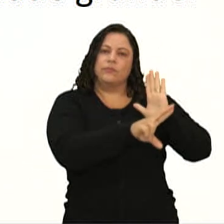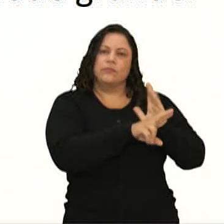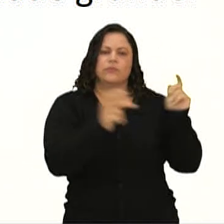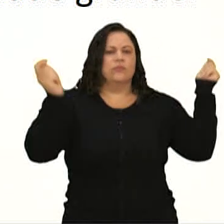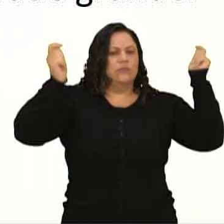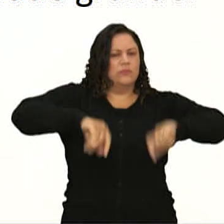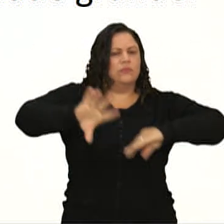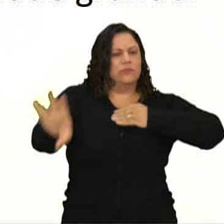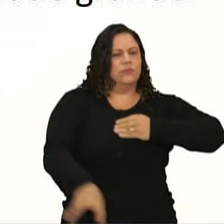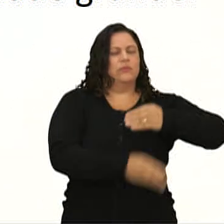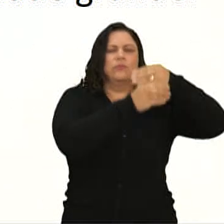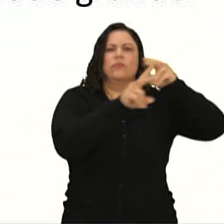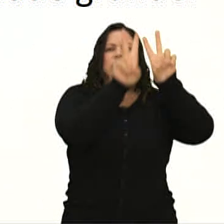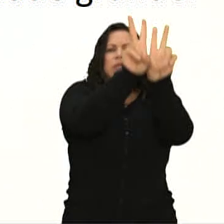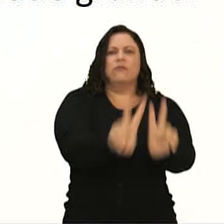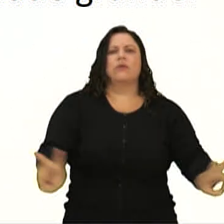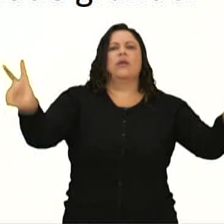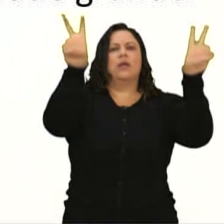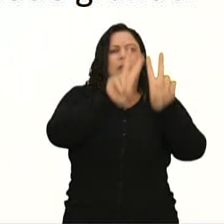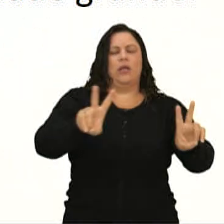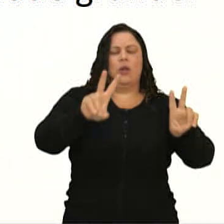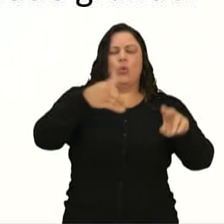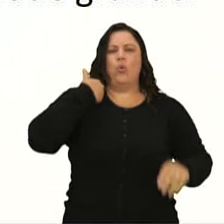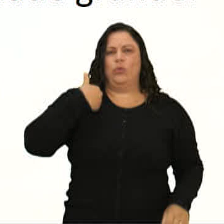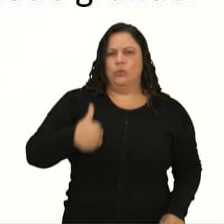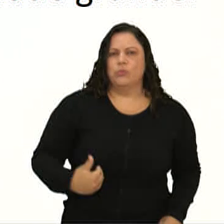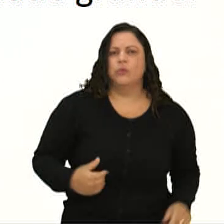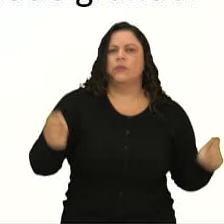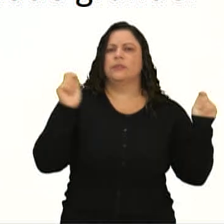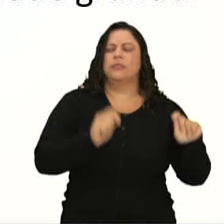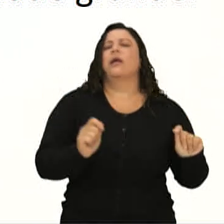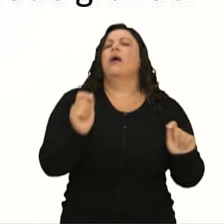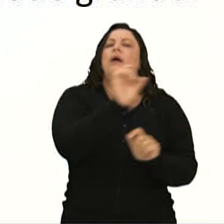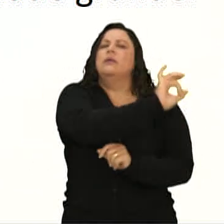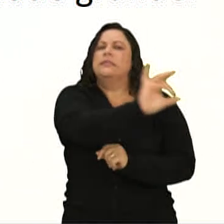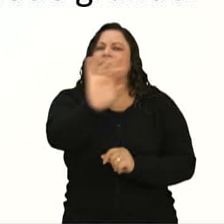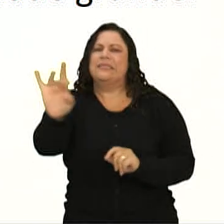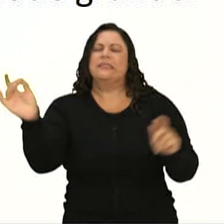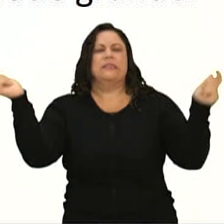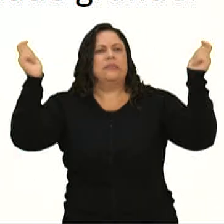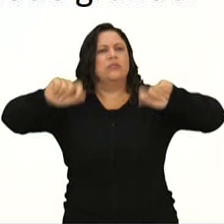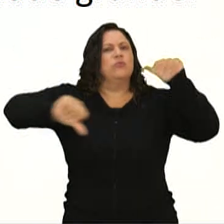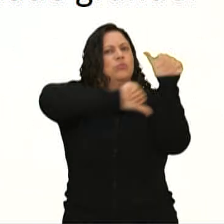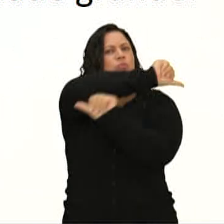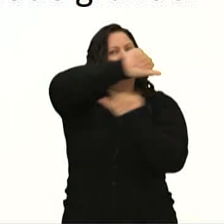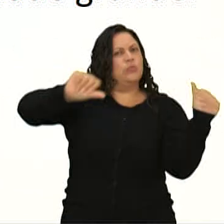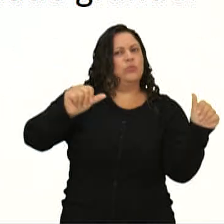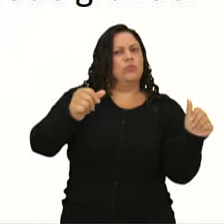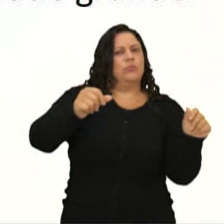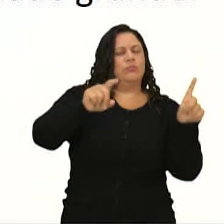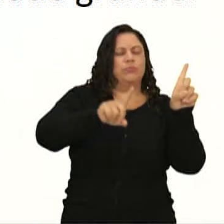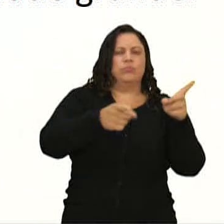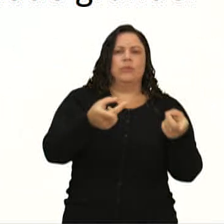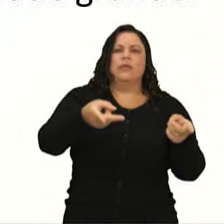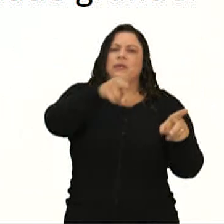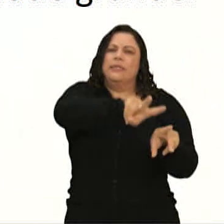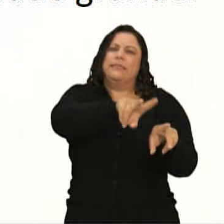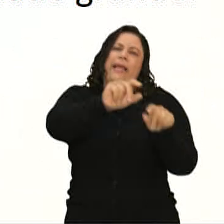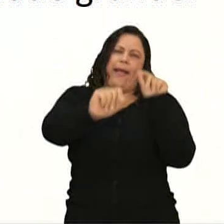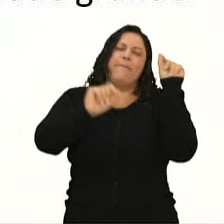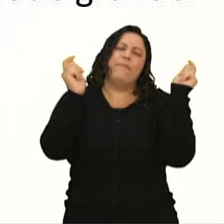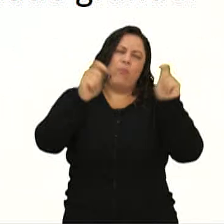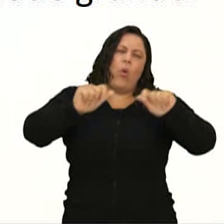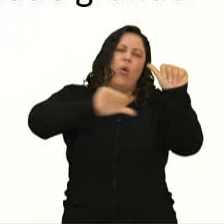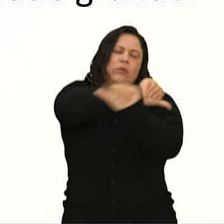ser construído e consolidado no interior de cada sociedade e é variável, pode mudar e ser totalmente diferente em outra sociedade.